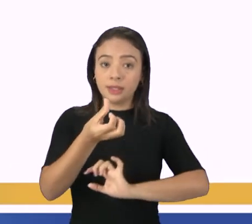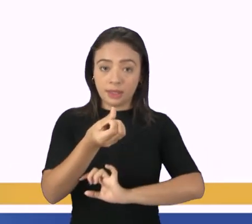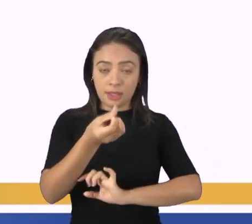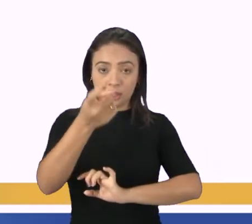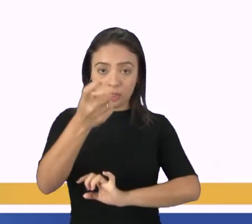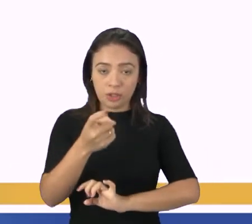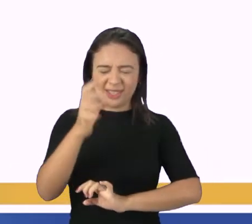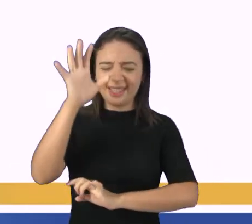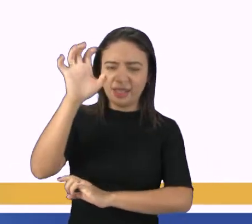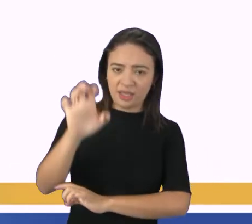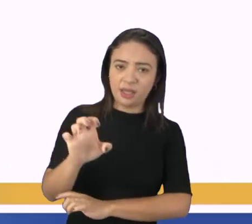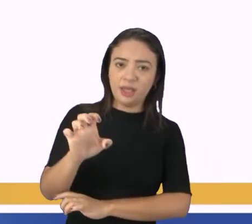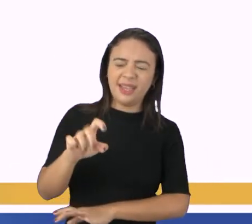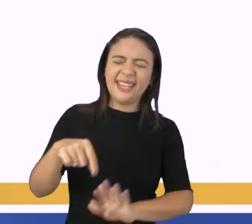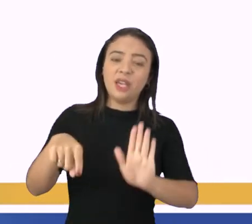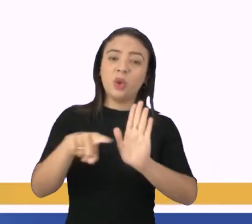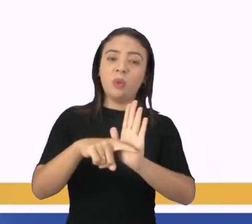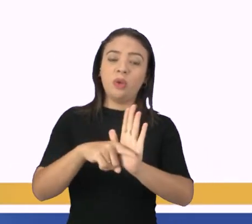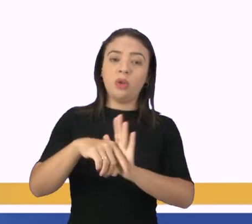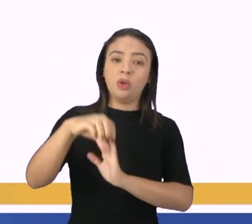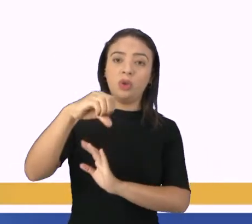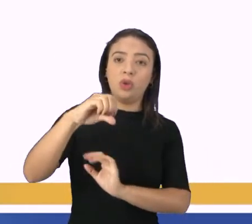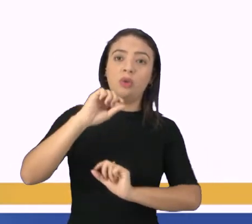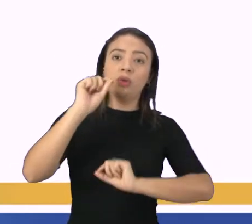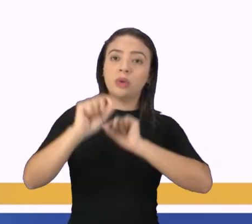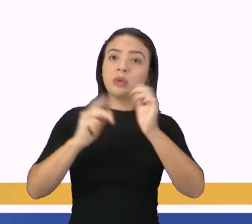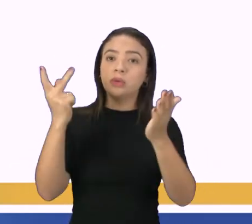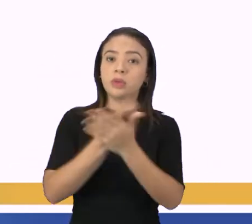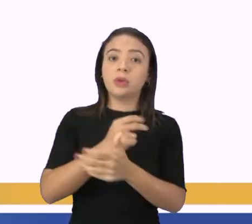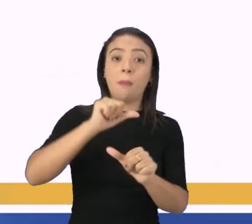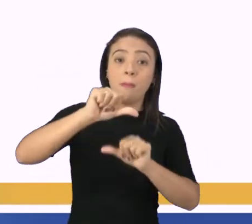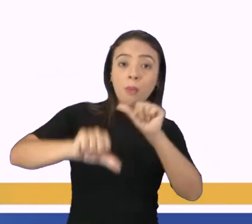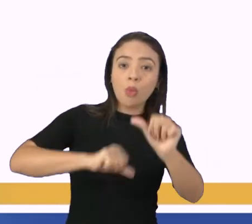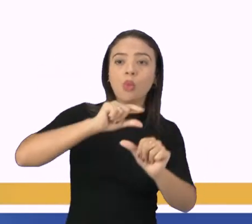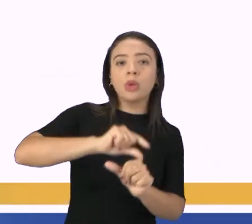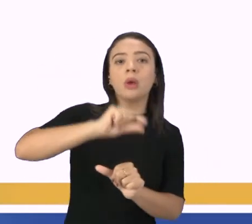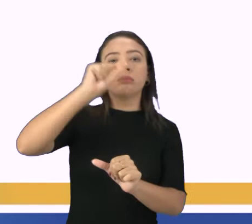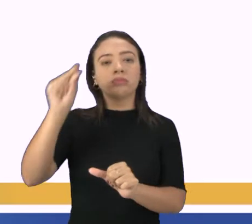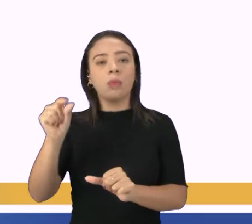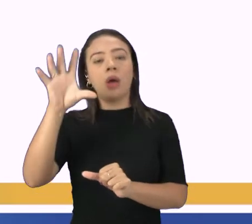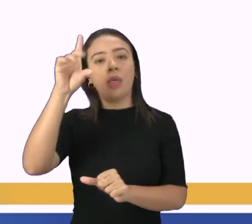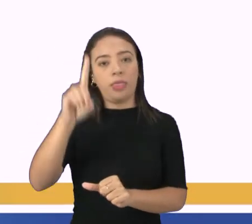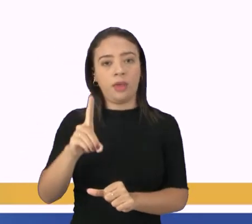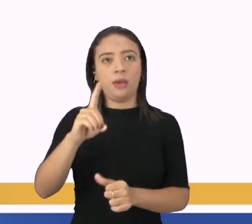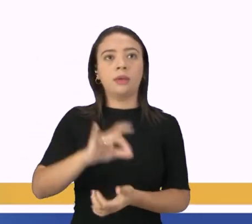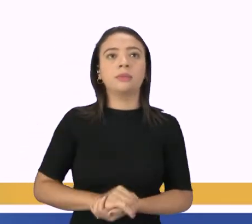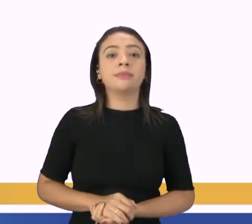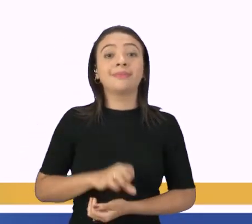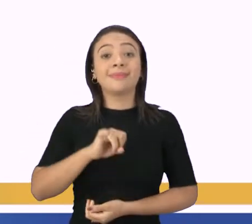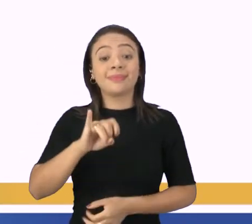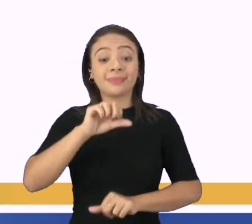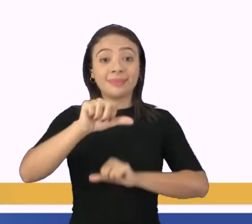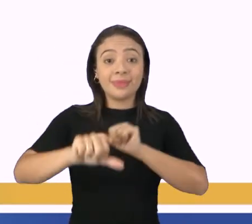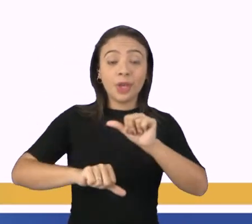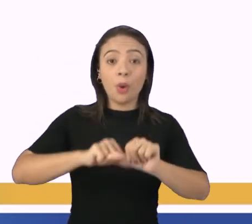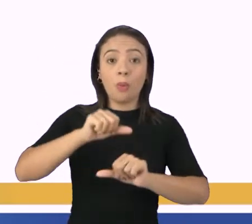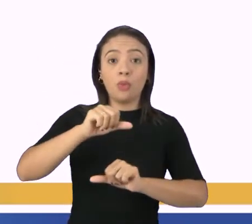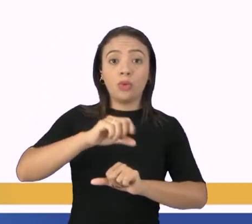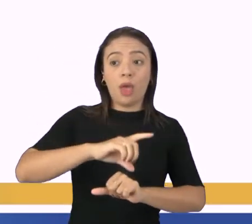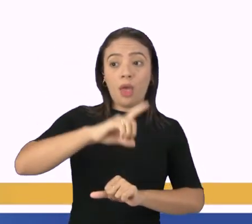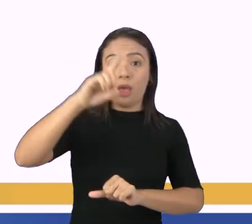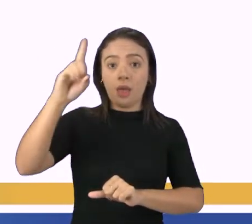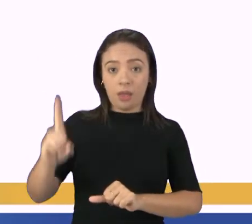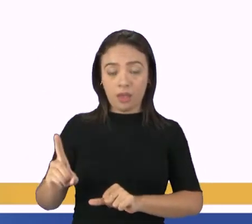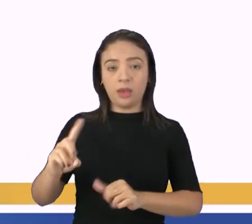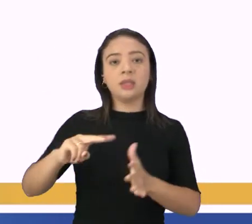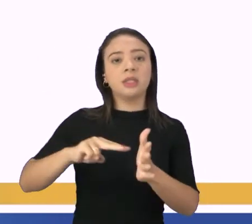do lado esquerdo e esse menos 9 ele vai para o lado direito. Então, quando muda de lado, muda de sinal,